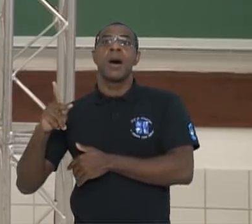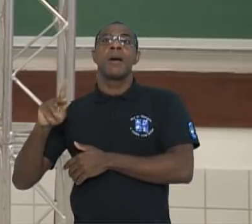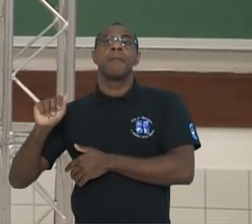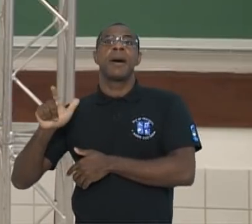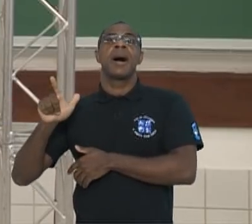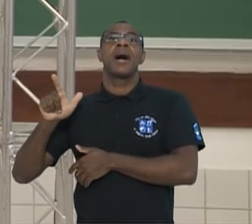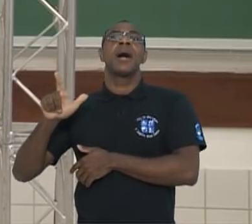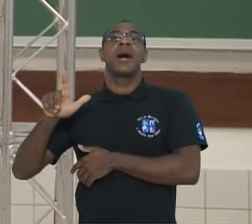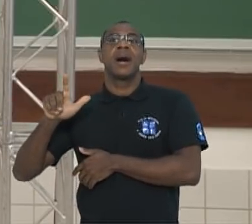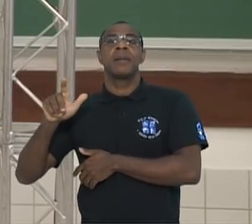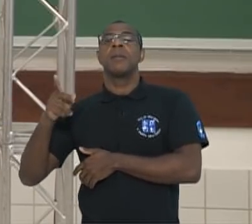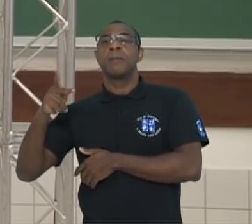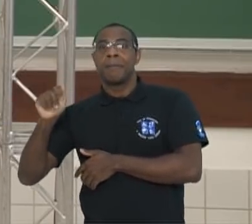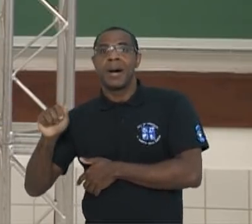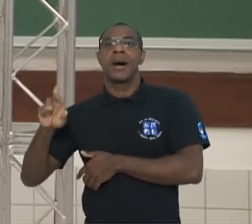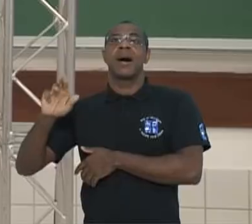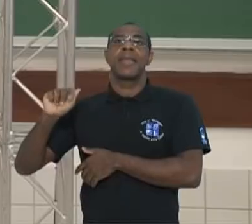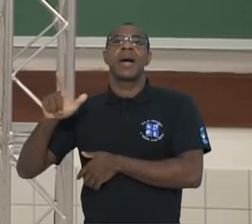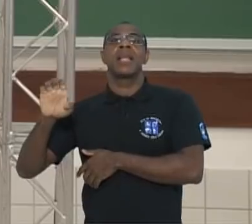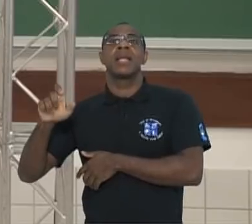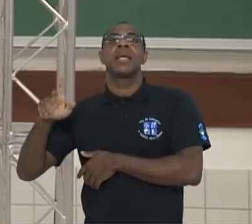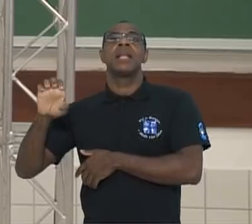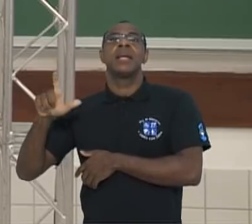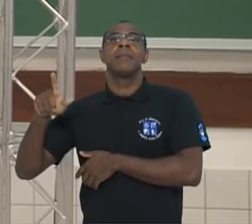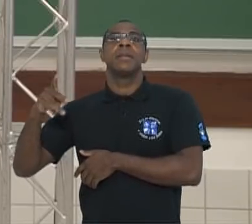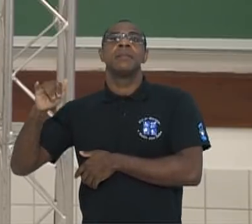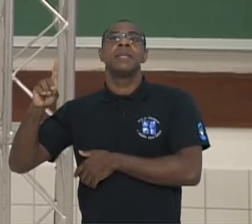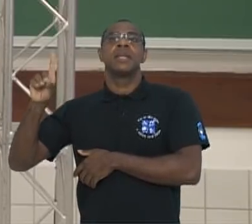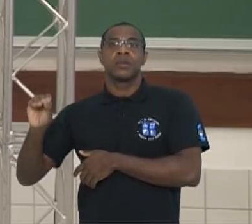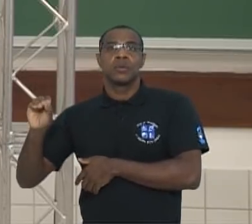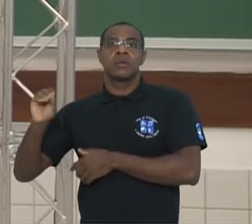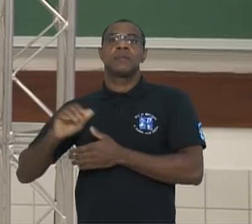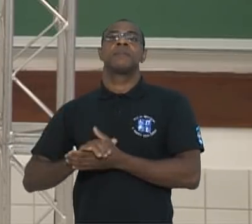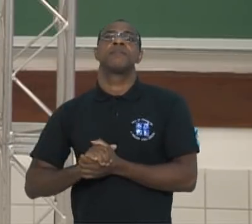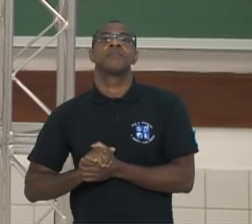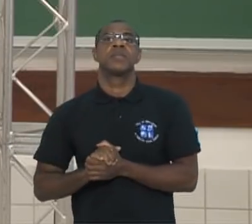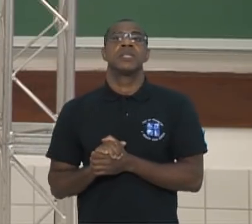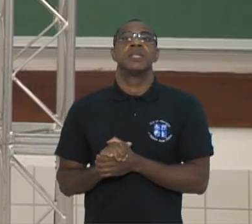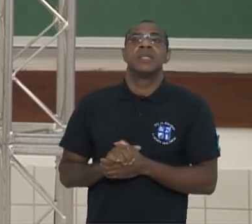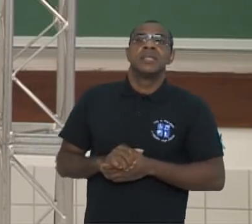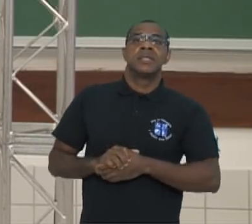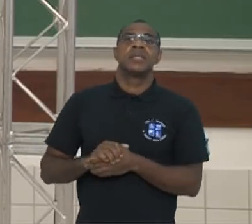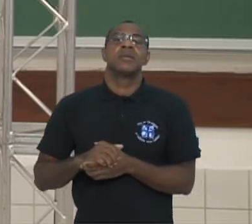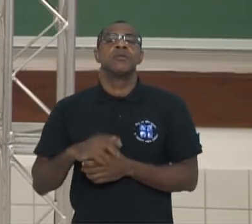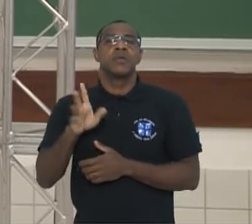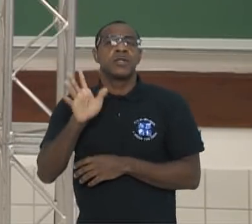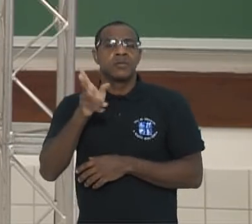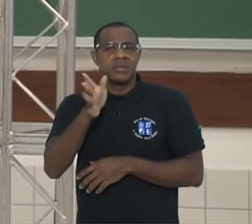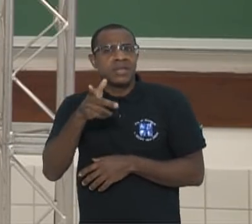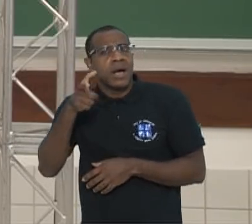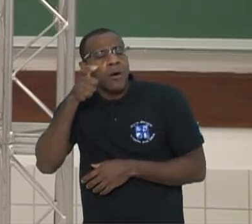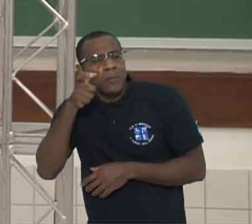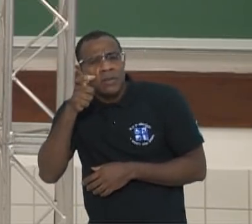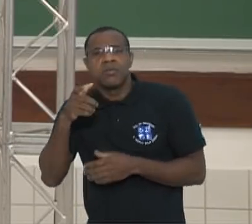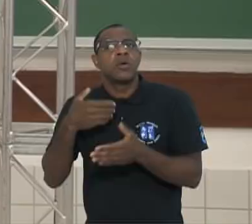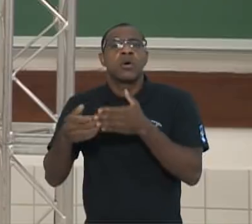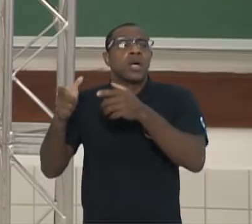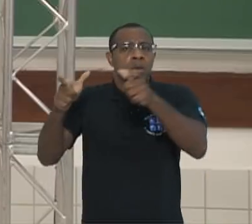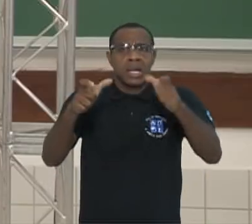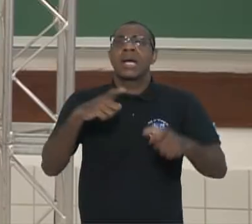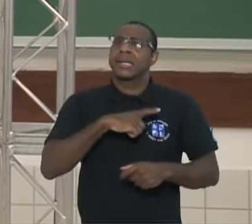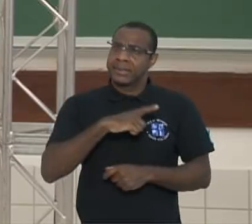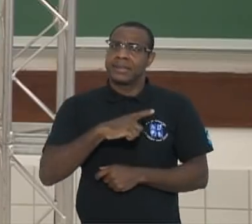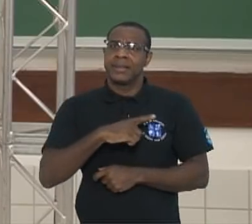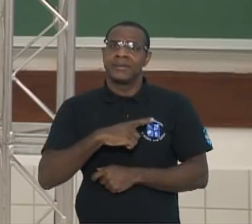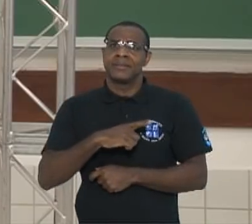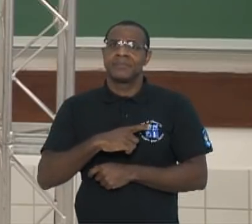objetos da casa de vocês, eu tenho certeza que tem esse formato de paralelepípedo. Então, para você saber o volume desse paralelepípedo, é